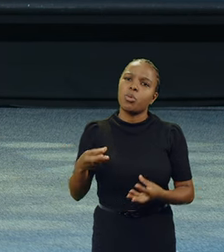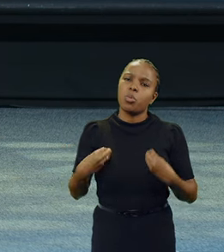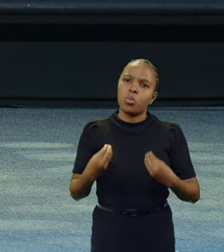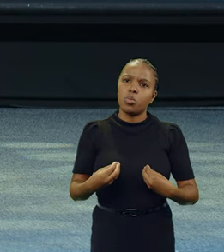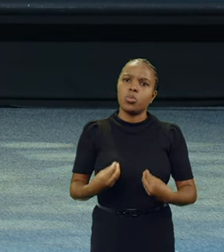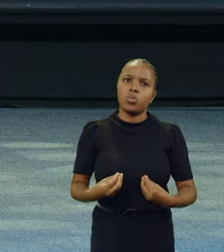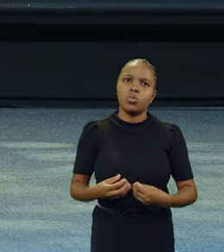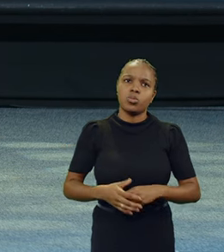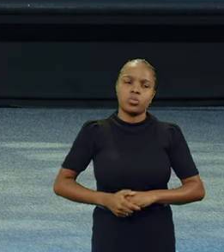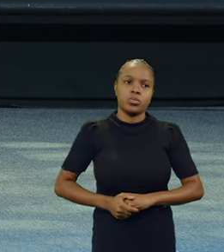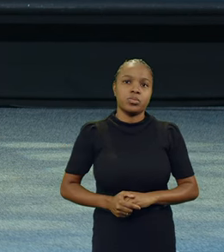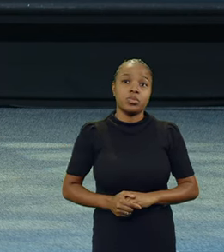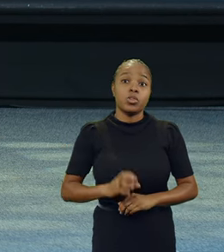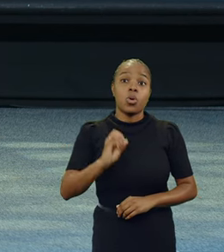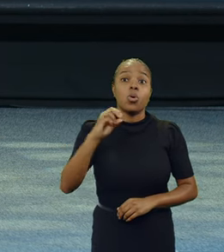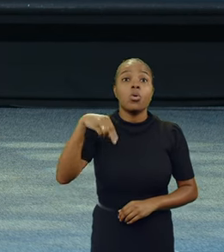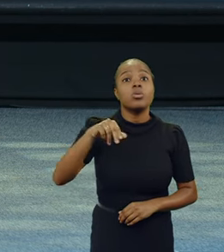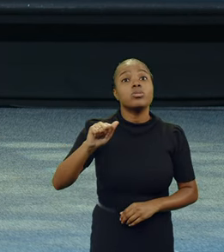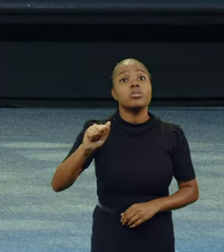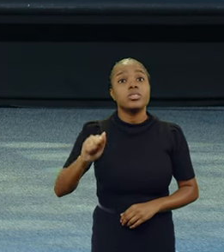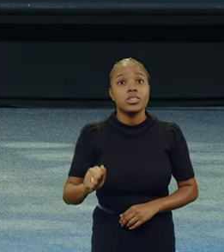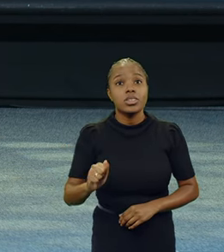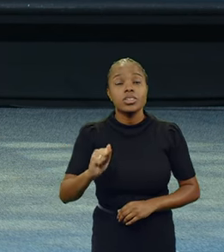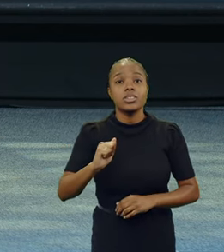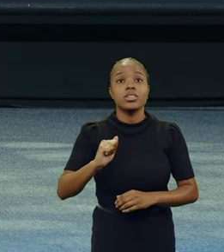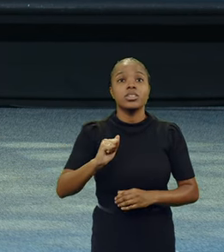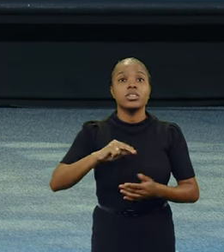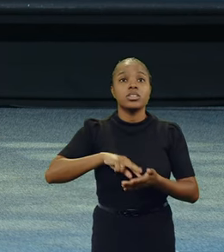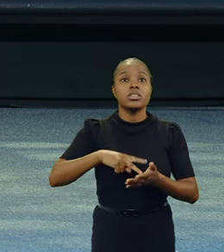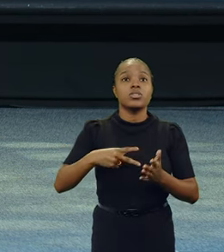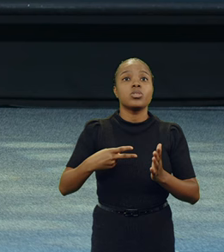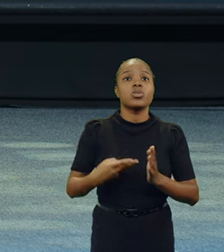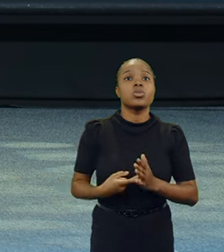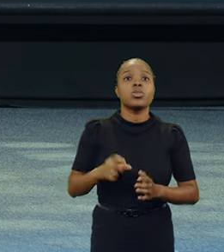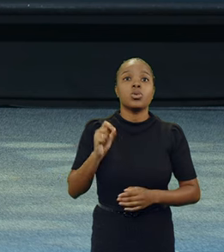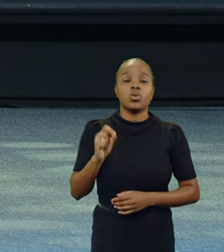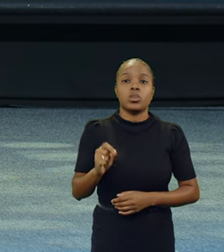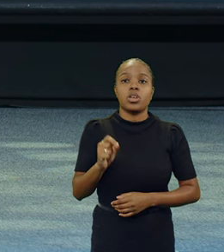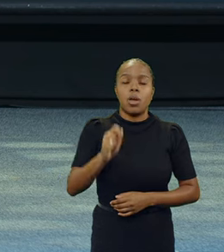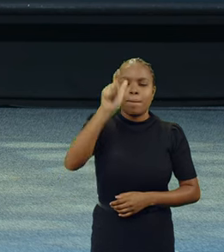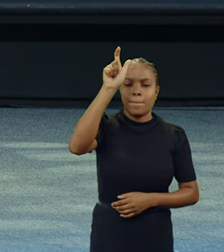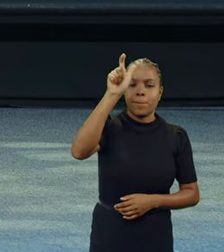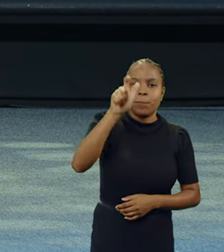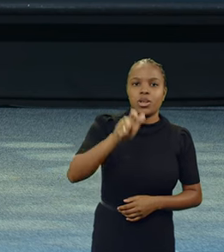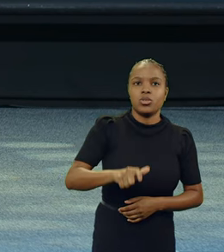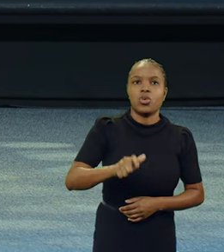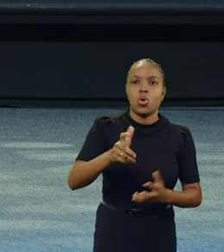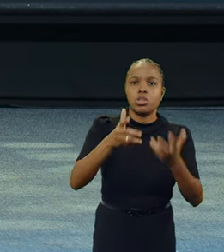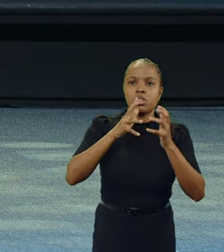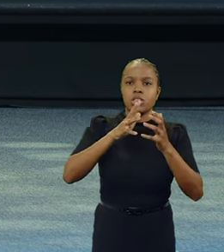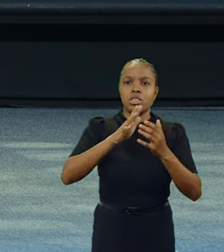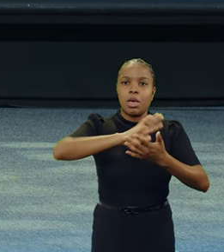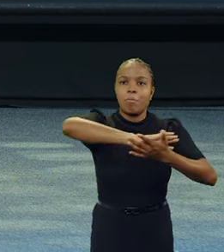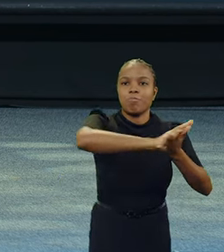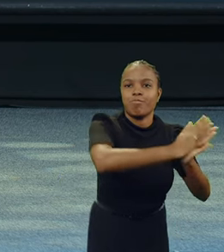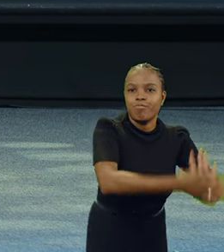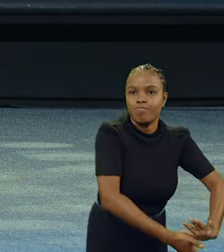Onã é daqueles que gostam de boicotar o trabalho do irmão.